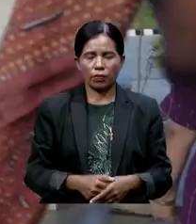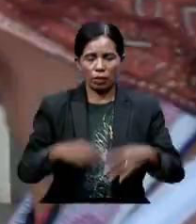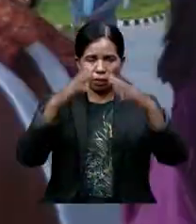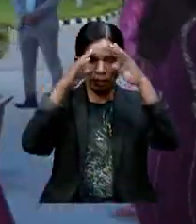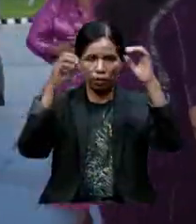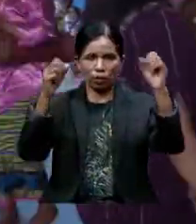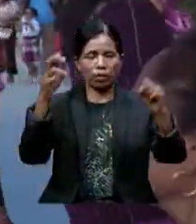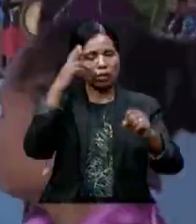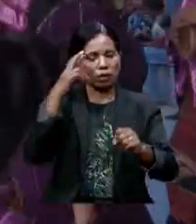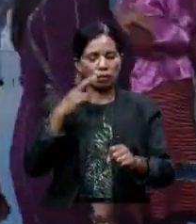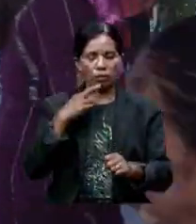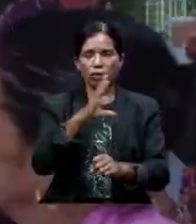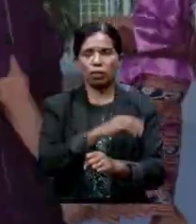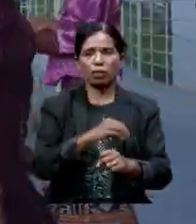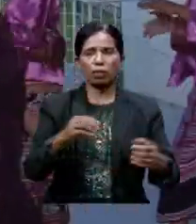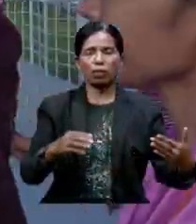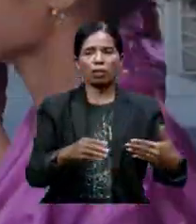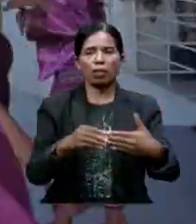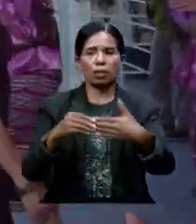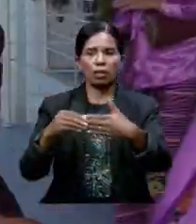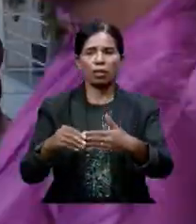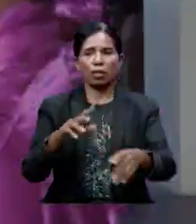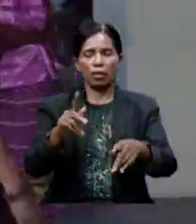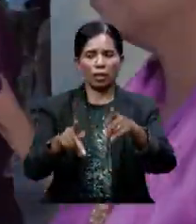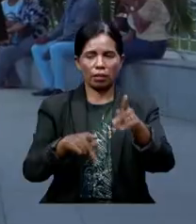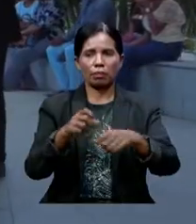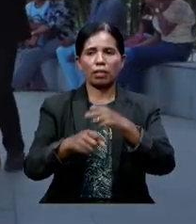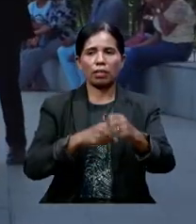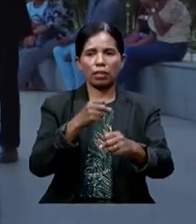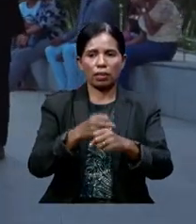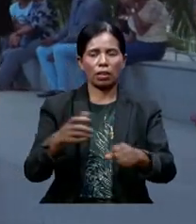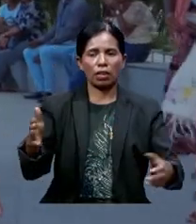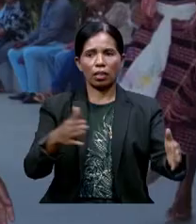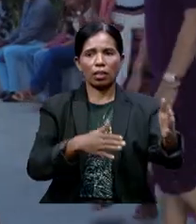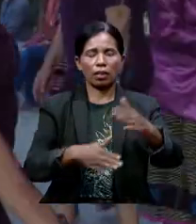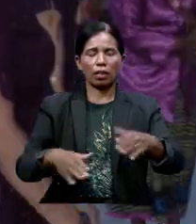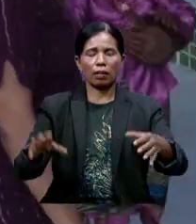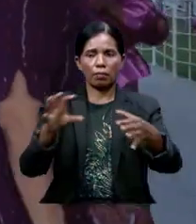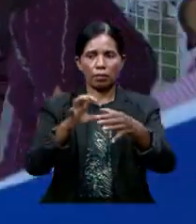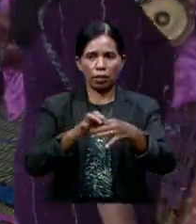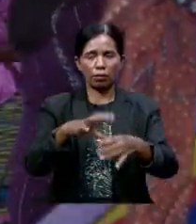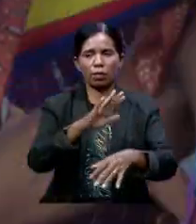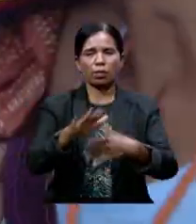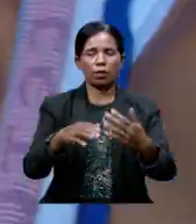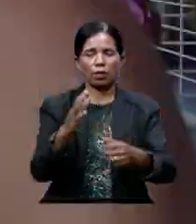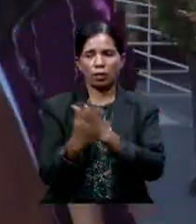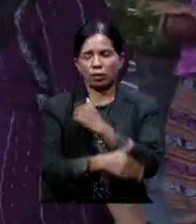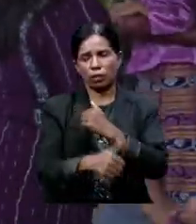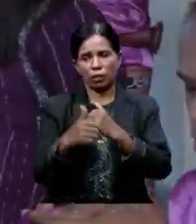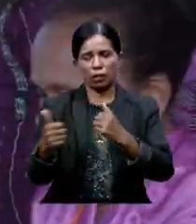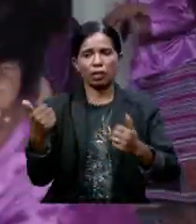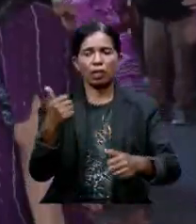Presidente Repúblika José Ramos Horta organiza a recepção diplomática anual INB a libro membro corpo diplomático estrangeiro sira no